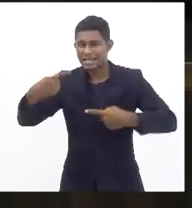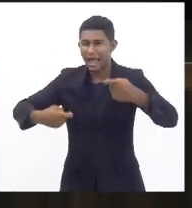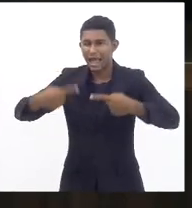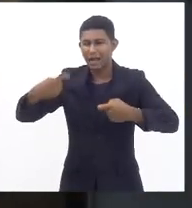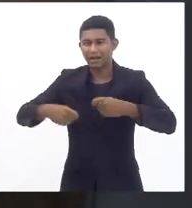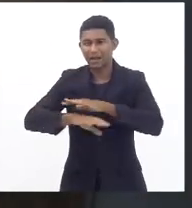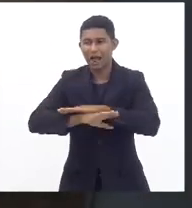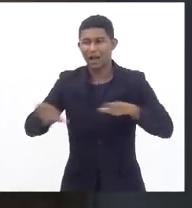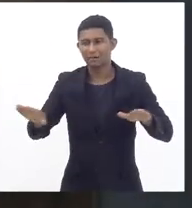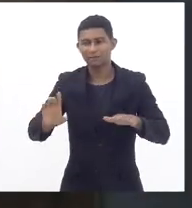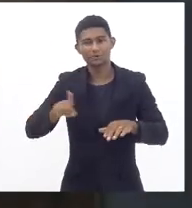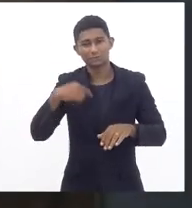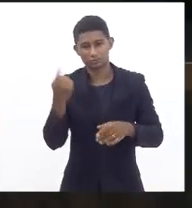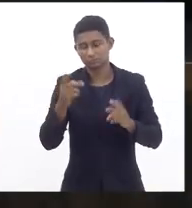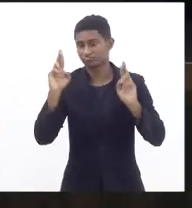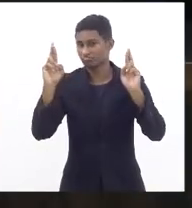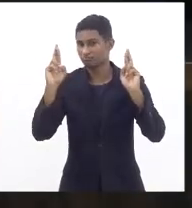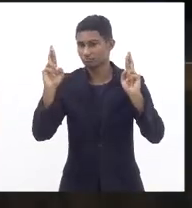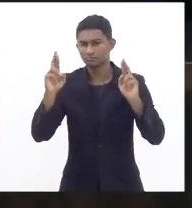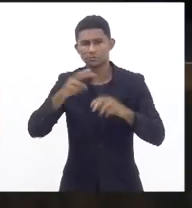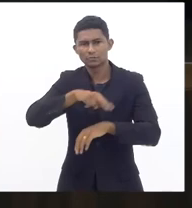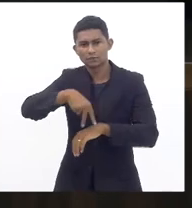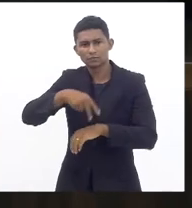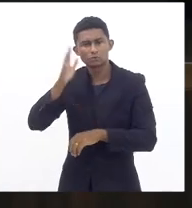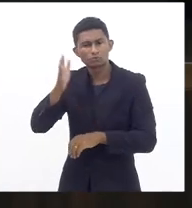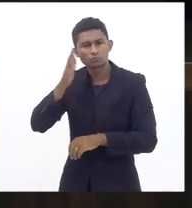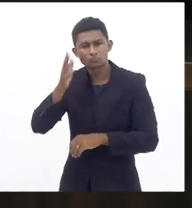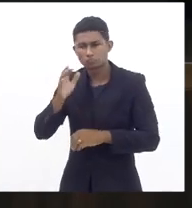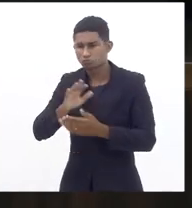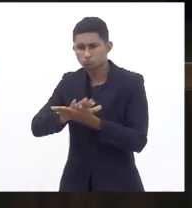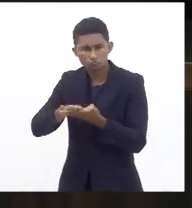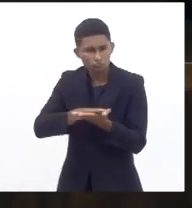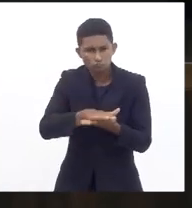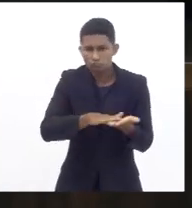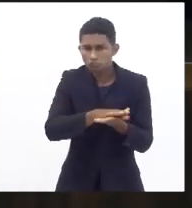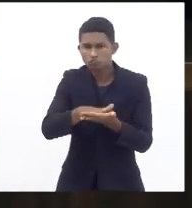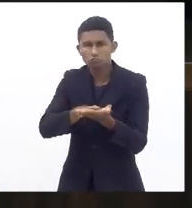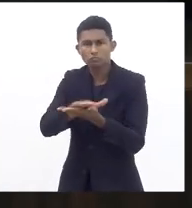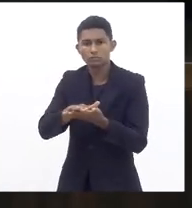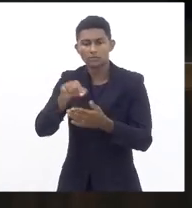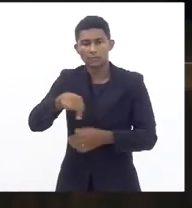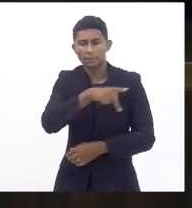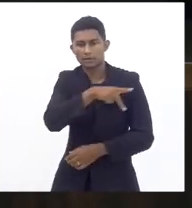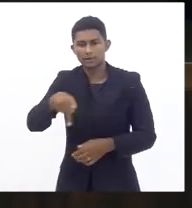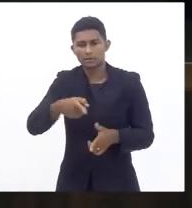acabe logo. Não havendo mais oradores inscritos, a presidência